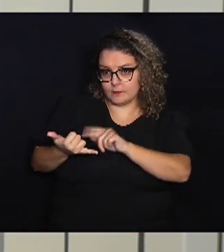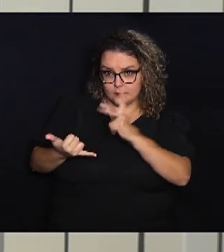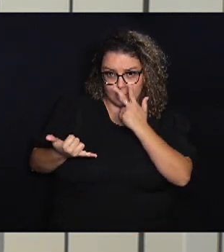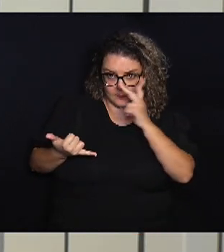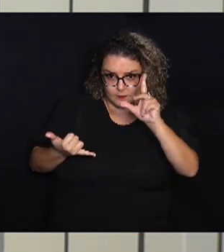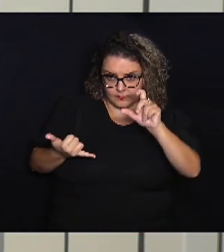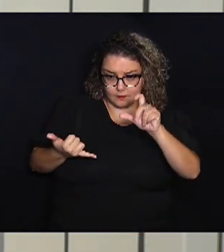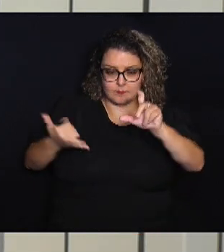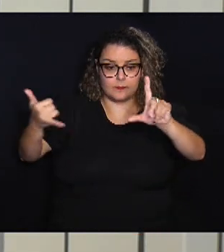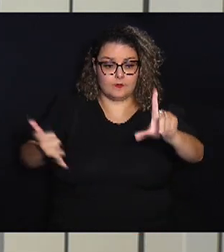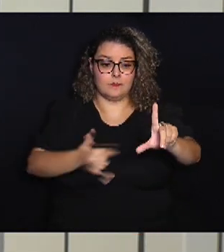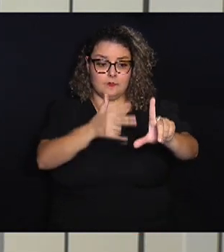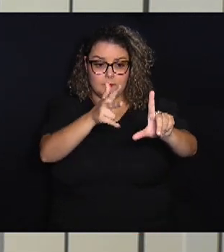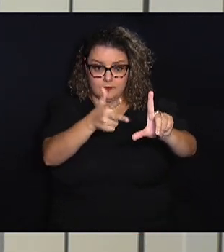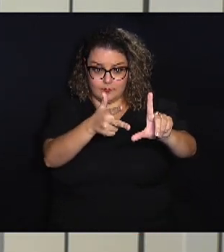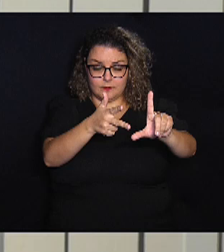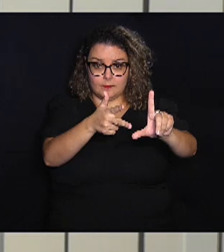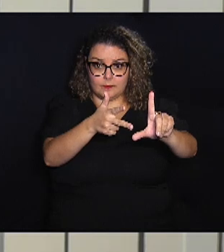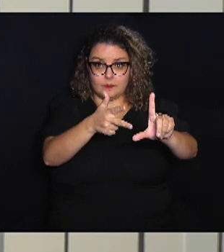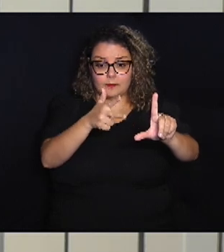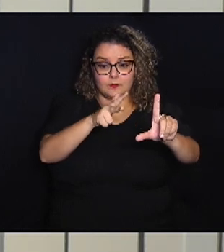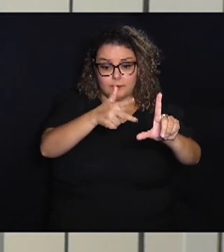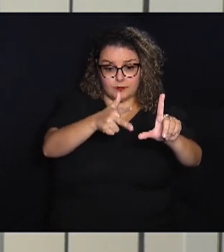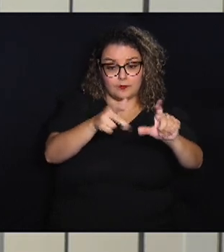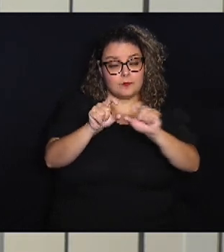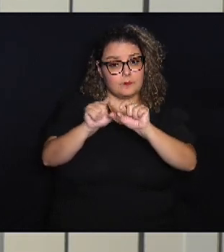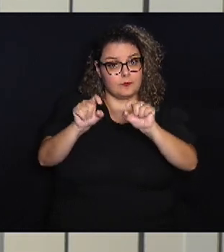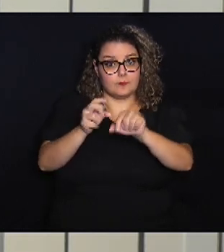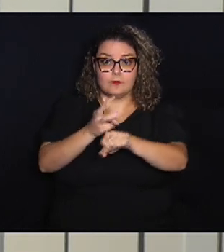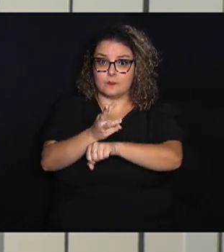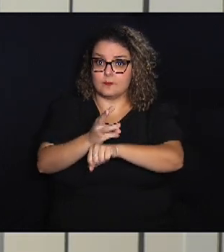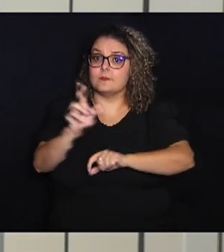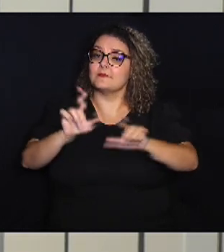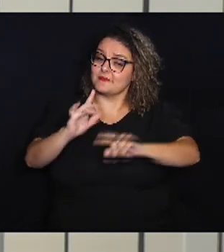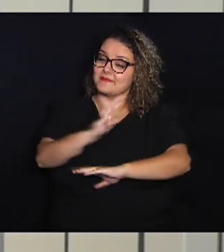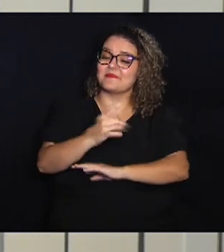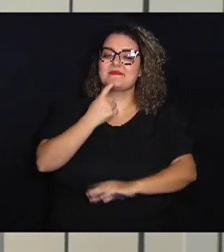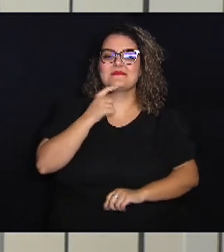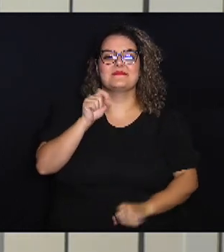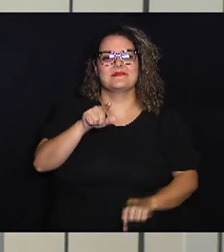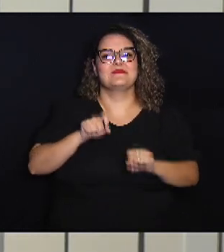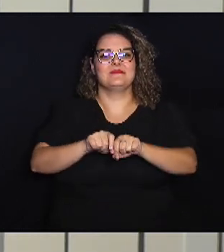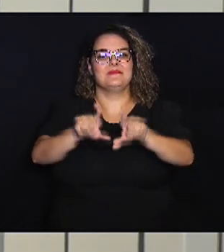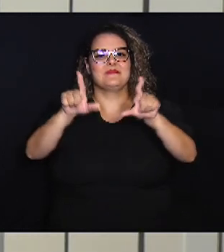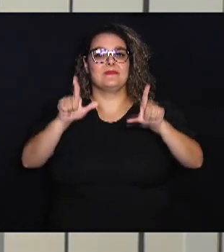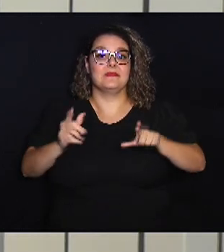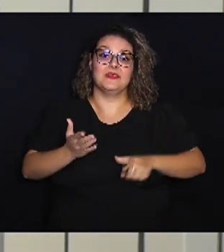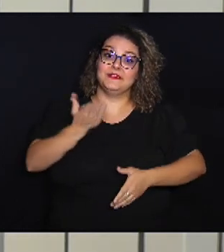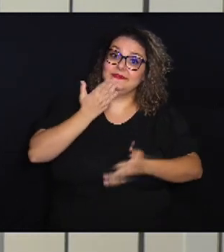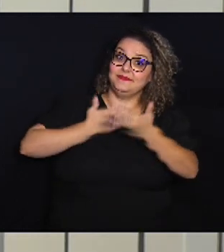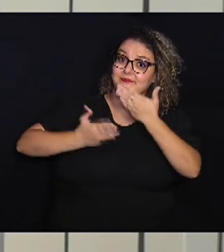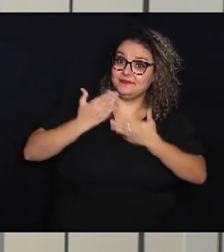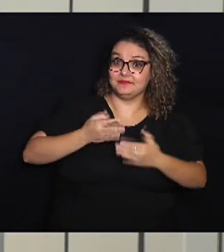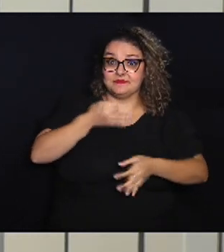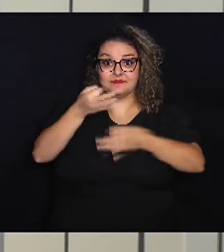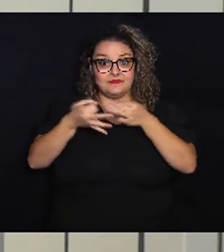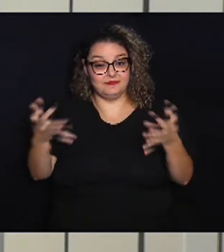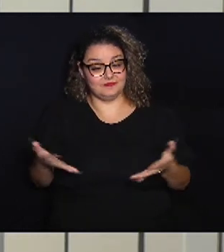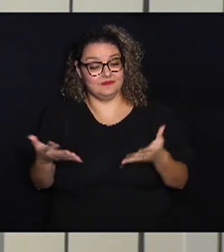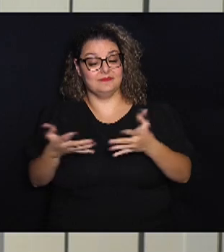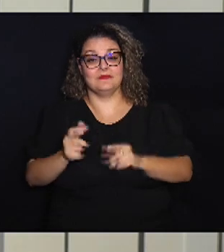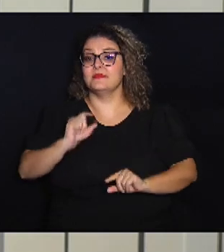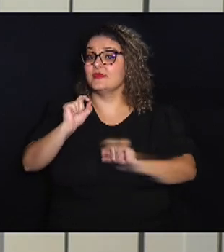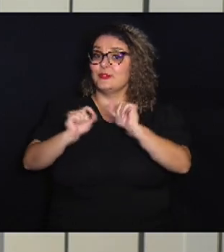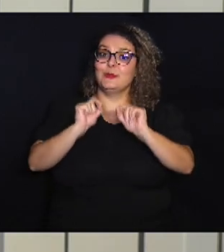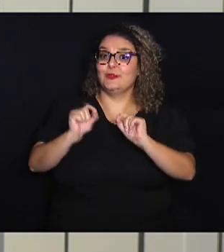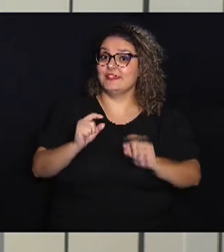Code, já aparece uma mensagem aí na sua tela. O WhatsApp da TV Câmara Campinas. Você aperta e pode enviar o seu elogio, uma crítica